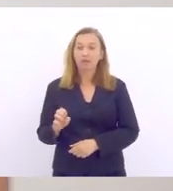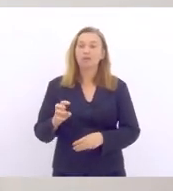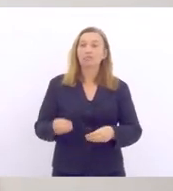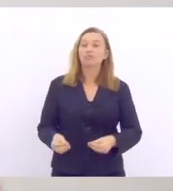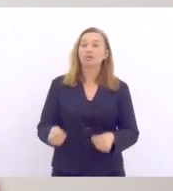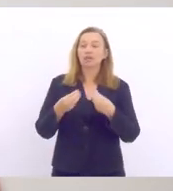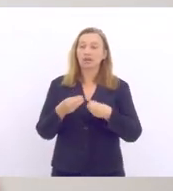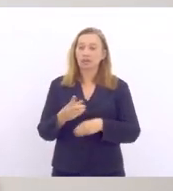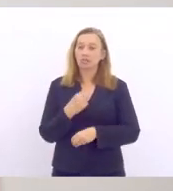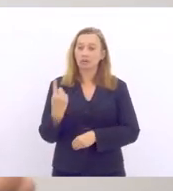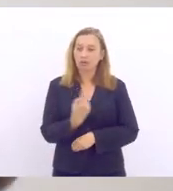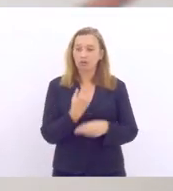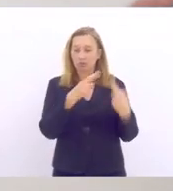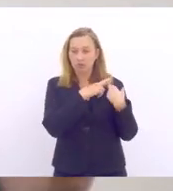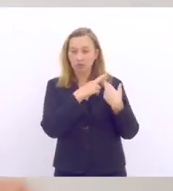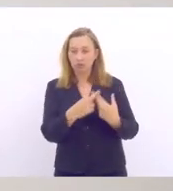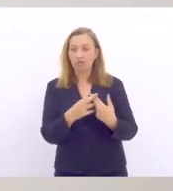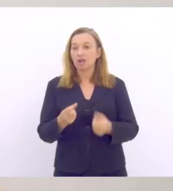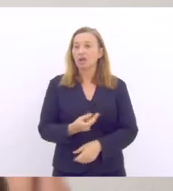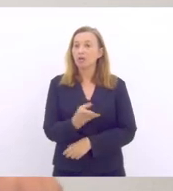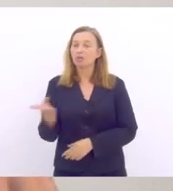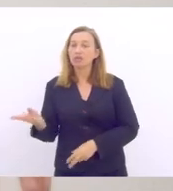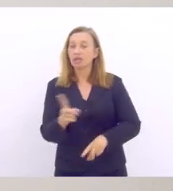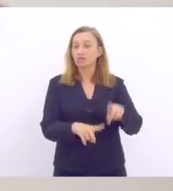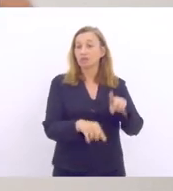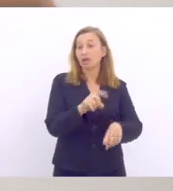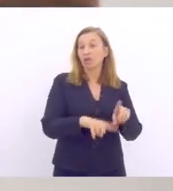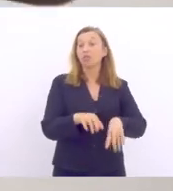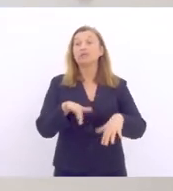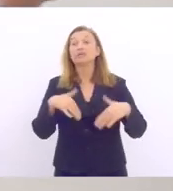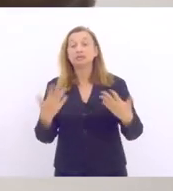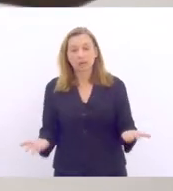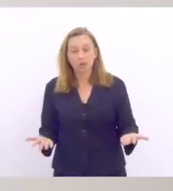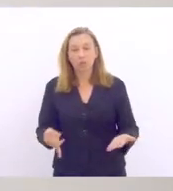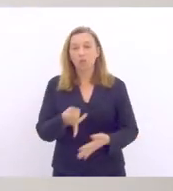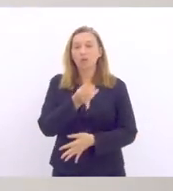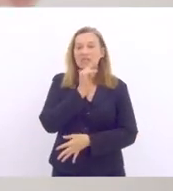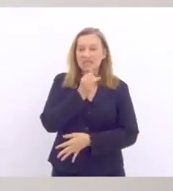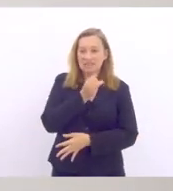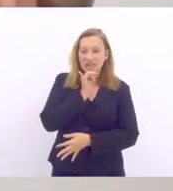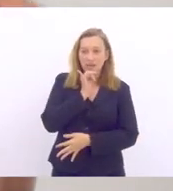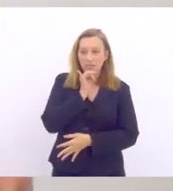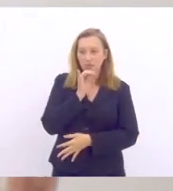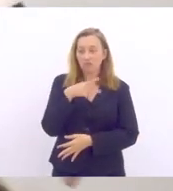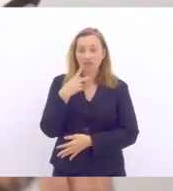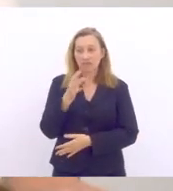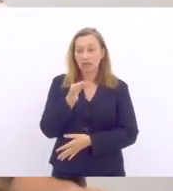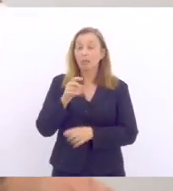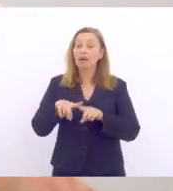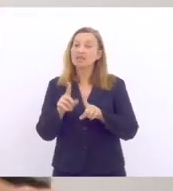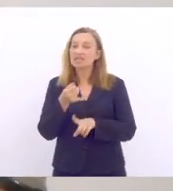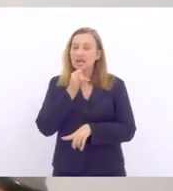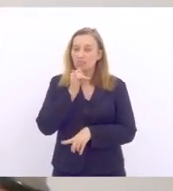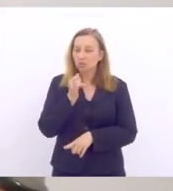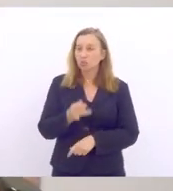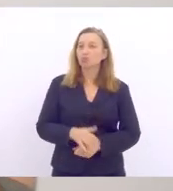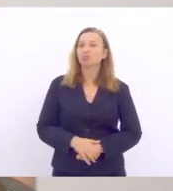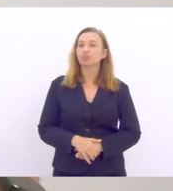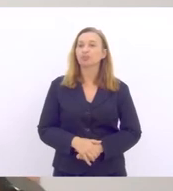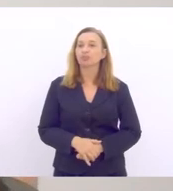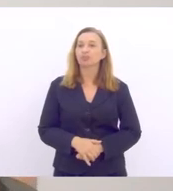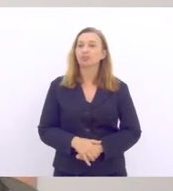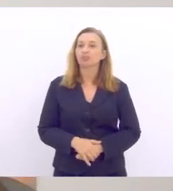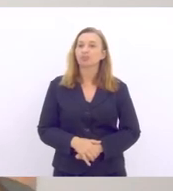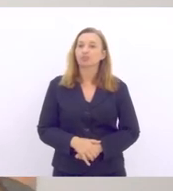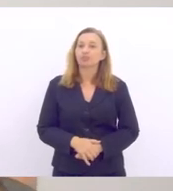nós. E a quantidade de material. Então, um exemplo, não estou dizendo que isso é precisamente, mas um exemplo. Nós